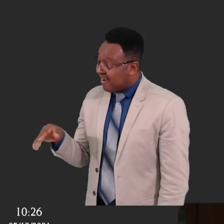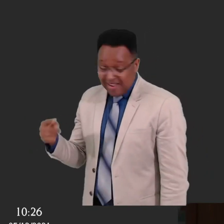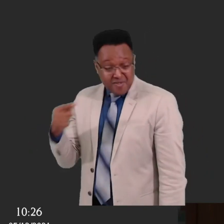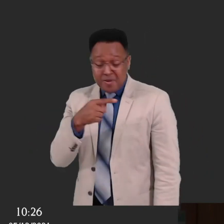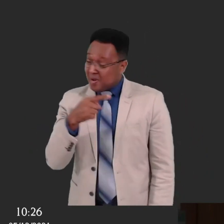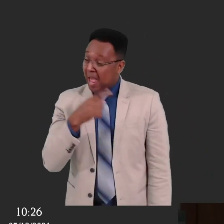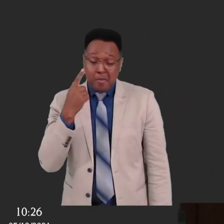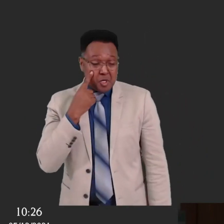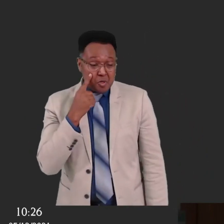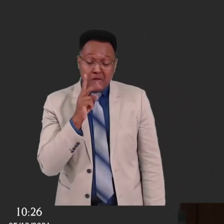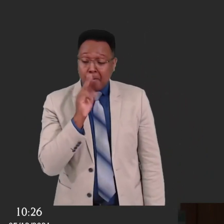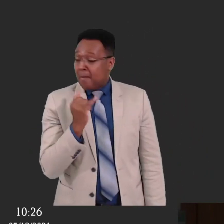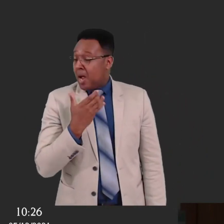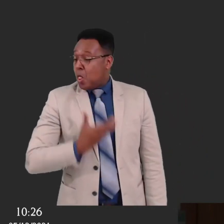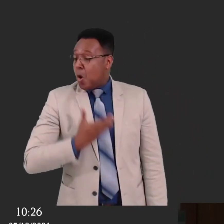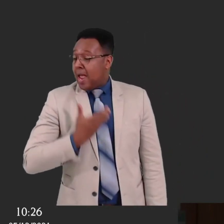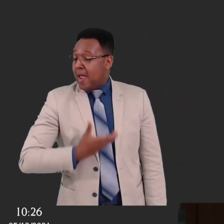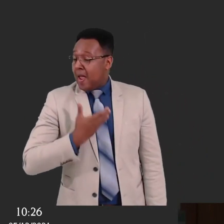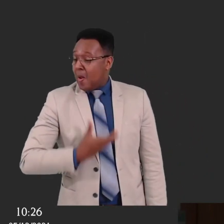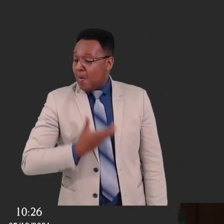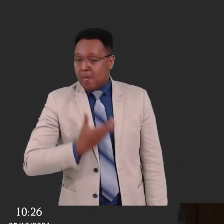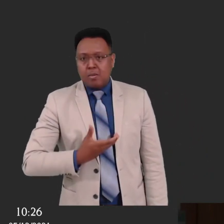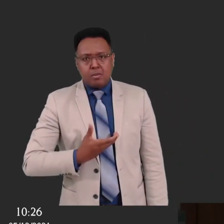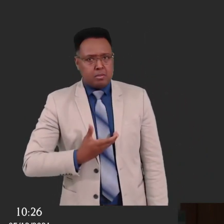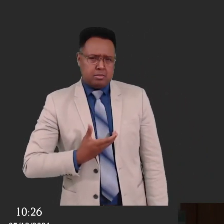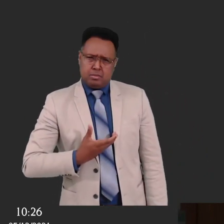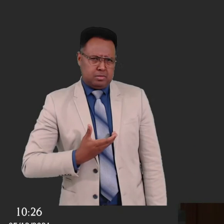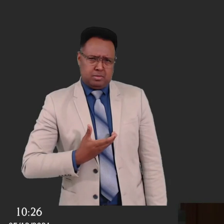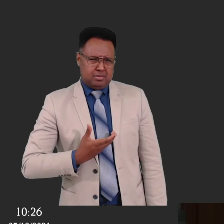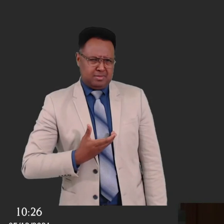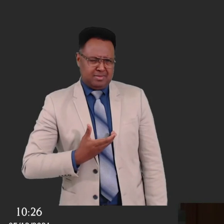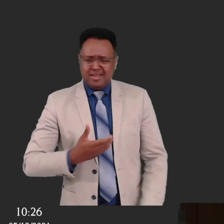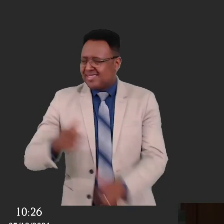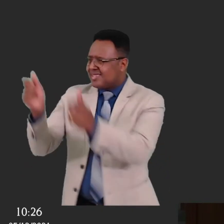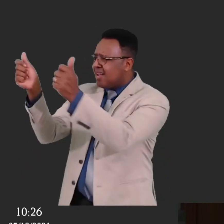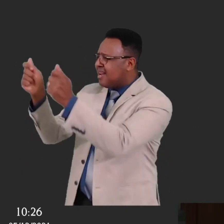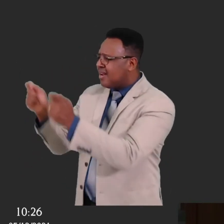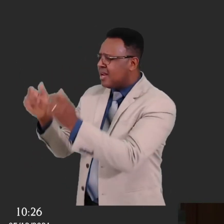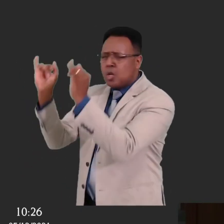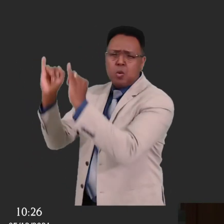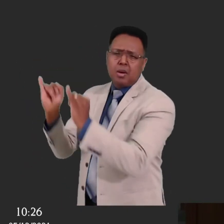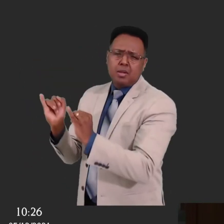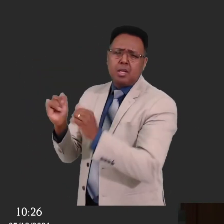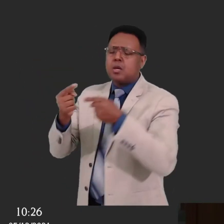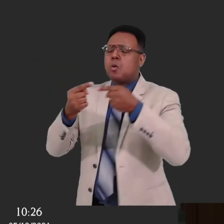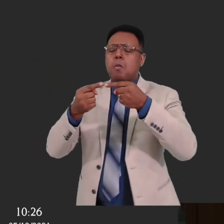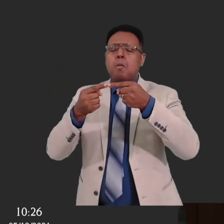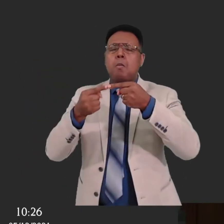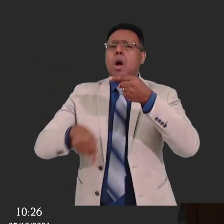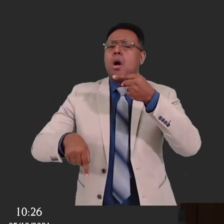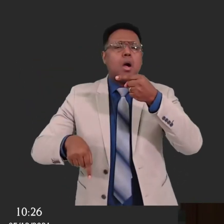sabem, é um engano, isto tradição idólatra, não é conveniente para